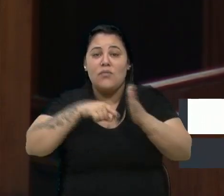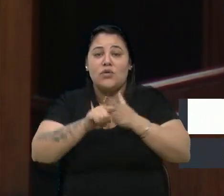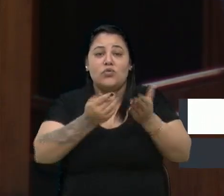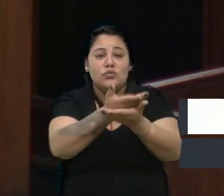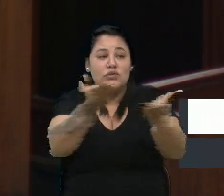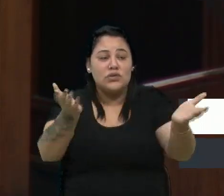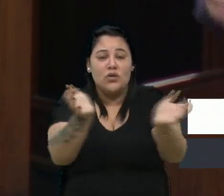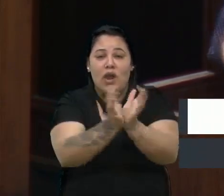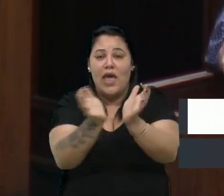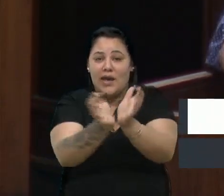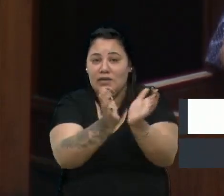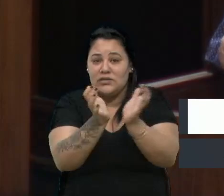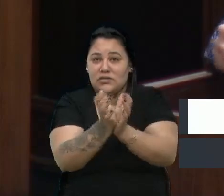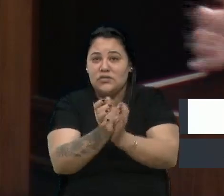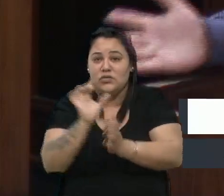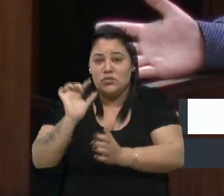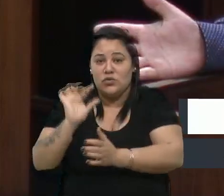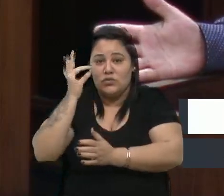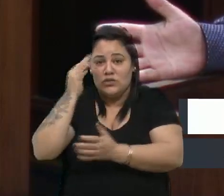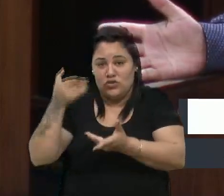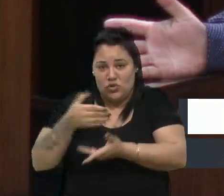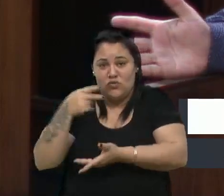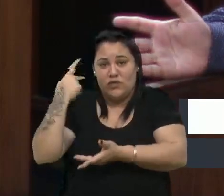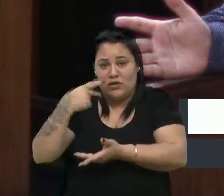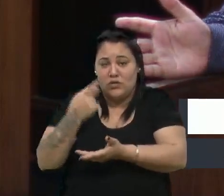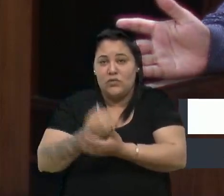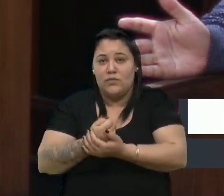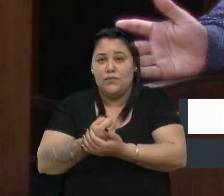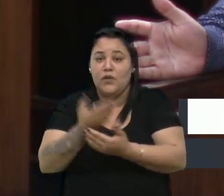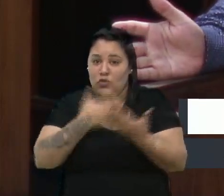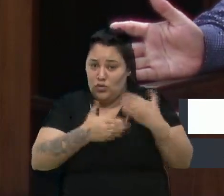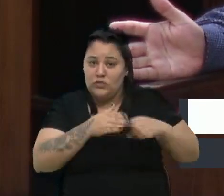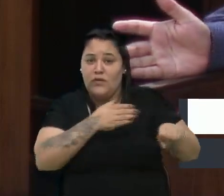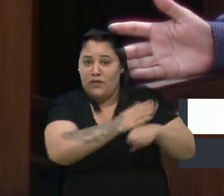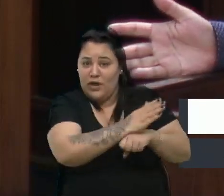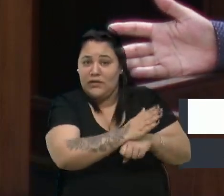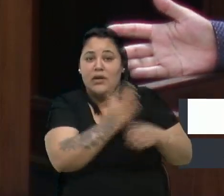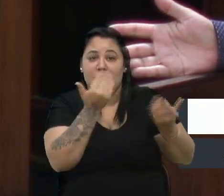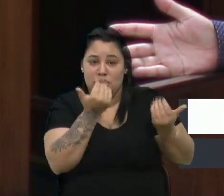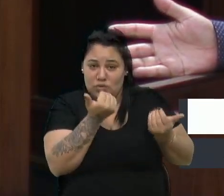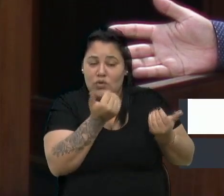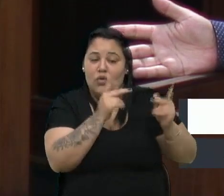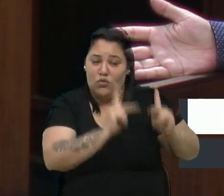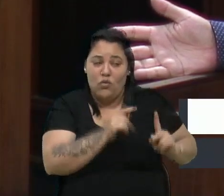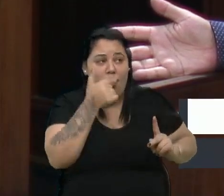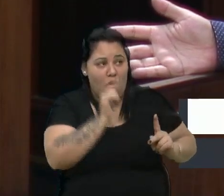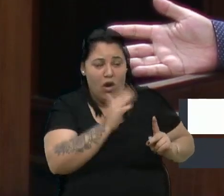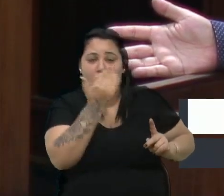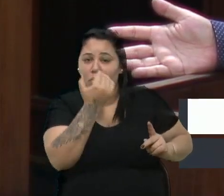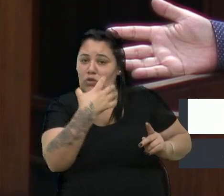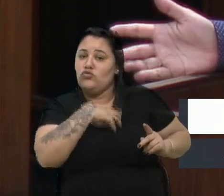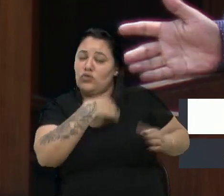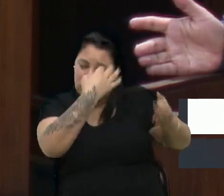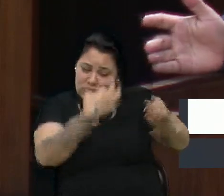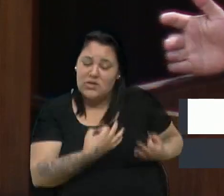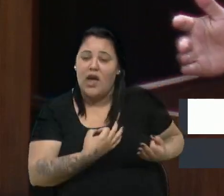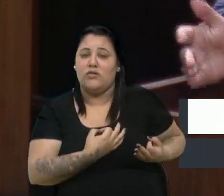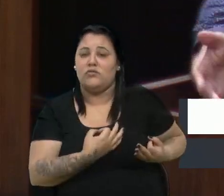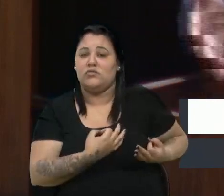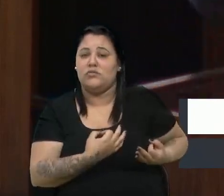colegas, dos poucos que estão aqui no plenário, somos todos favoráveis que as pessoas consigam comer de forma digna ou